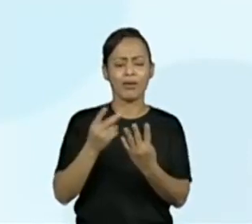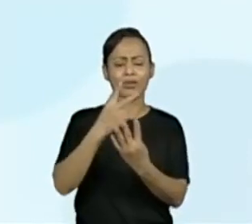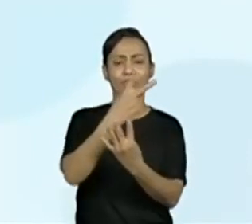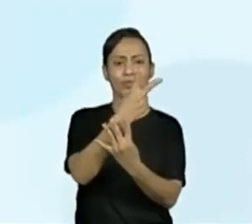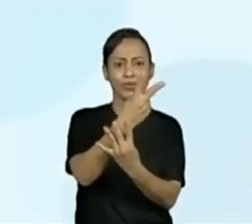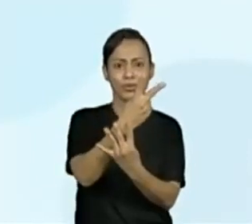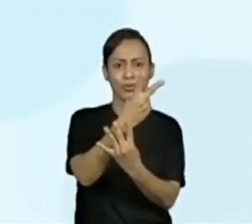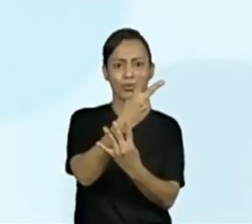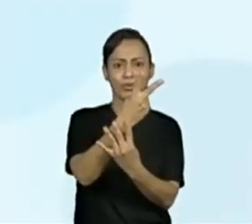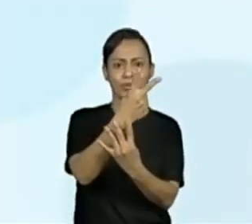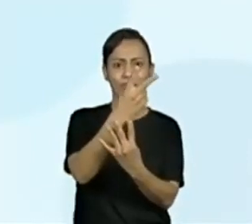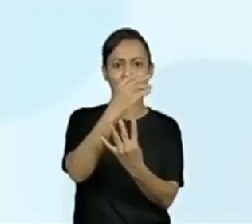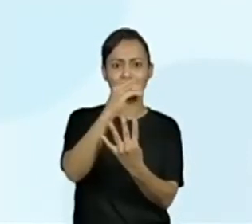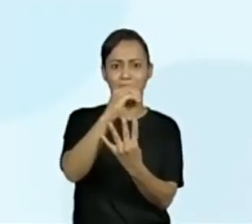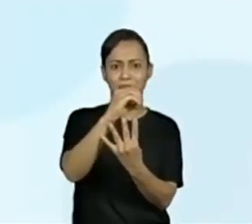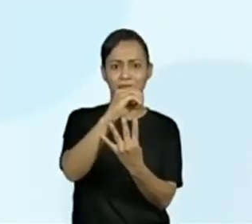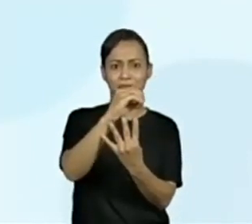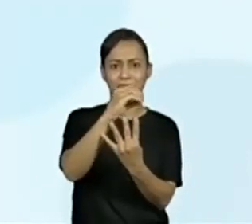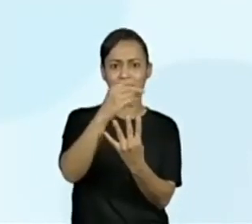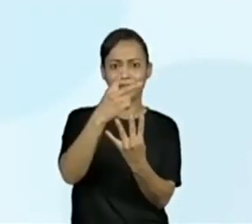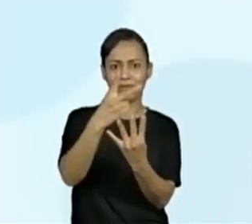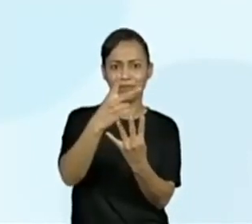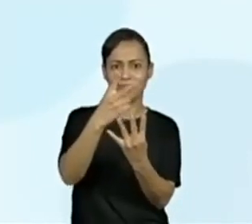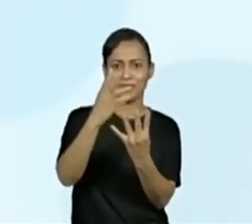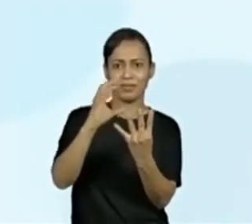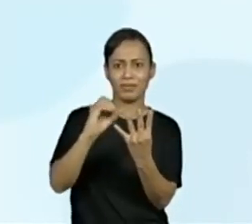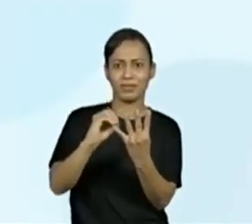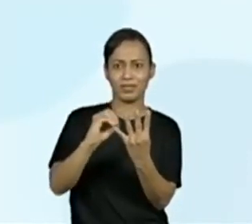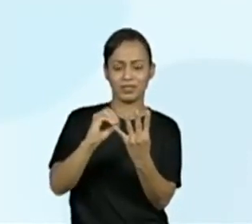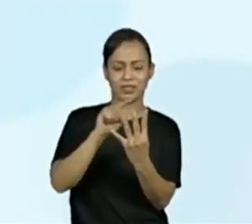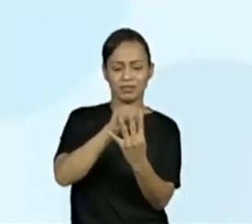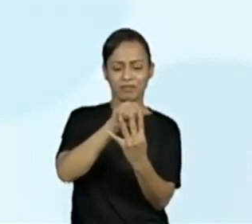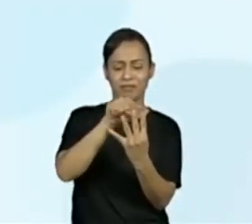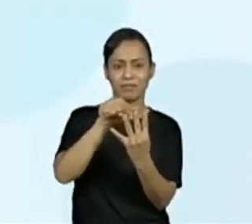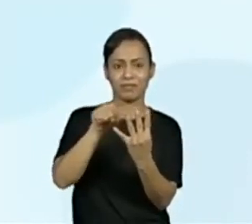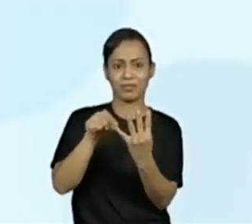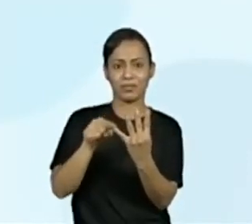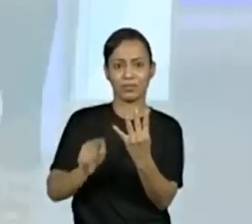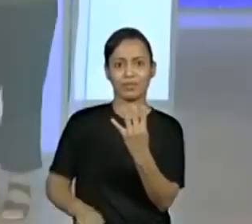fica mais fácil a leitura desse número, né? Porque exatamente, é o número do ano que nós